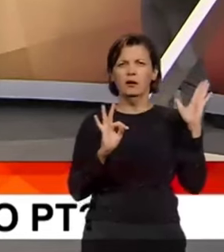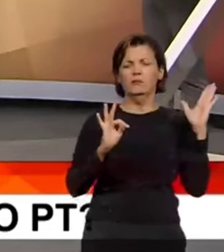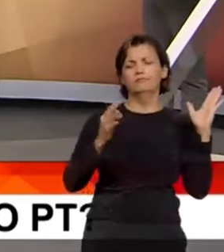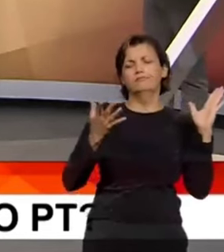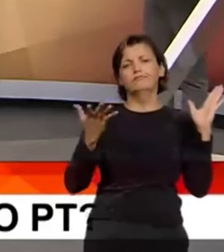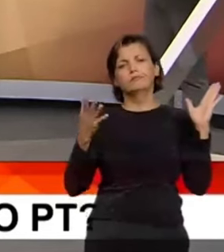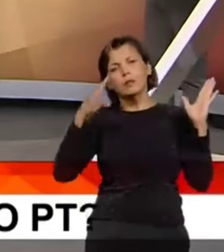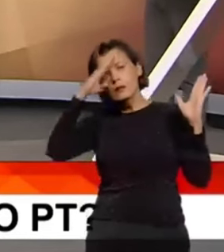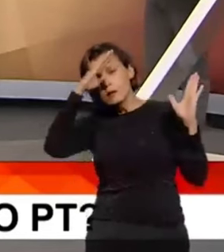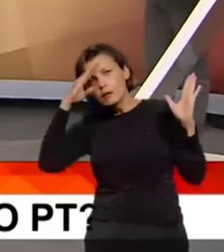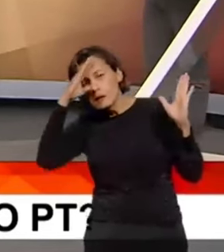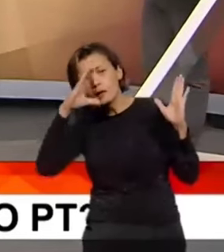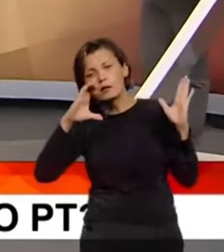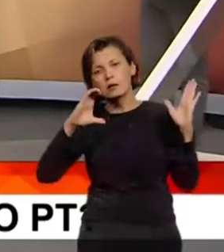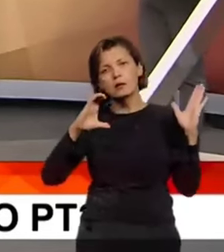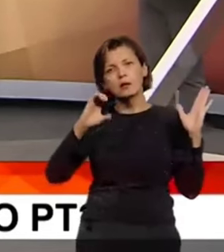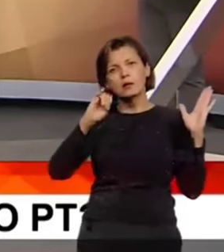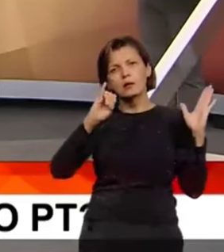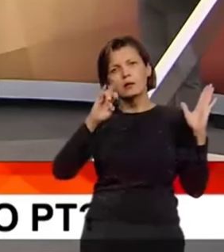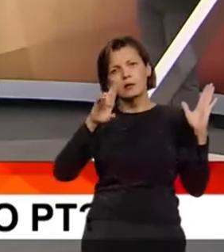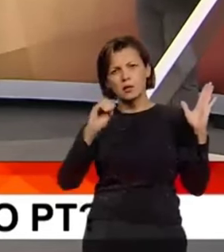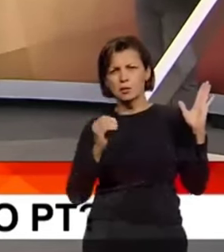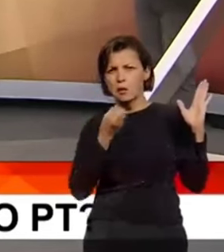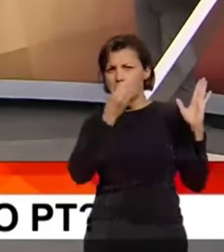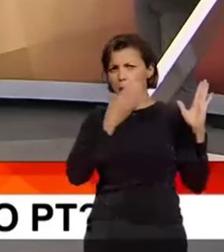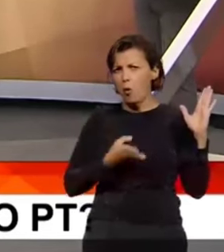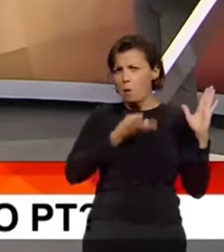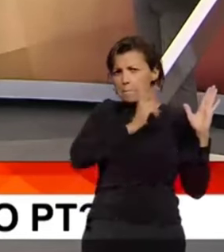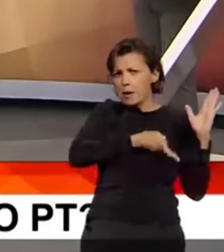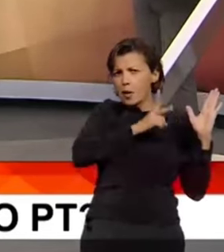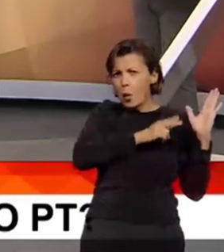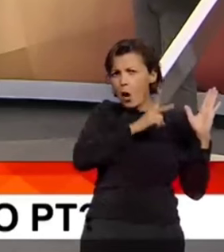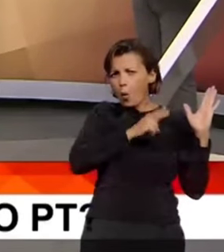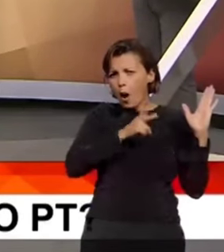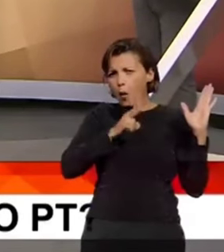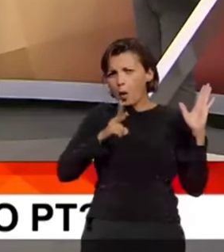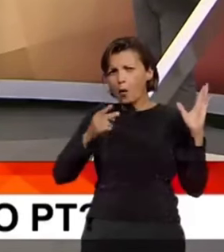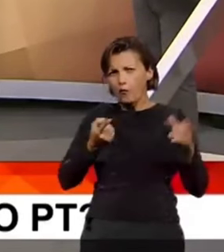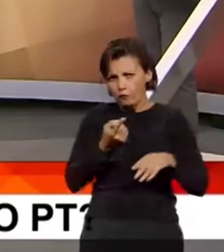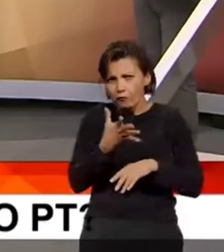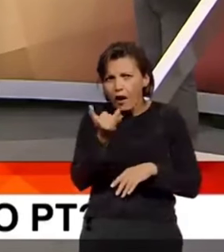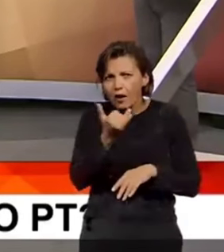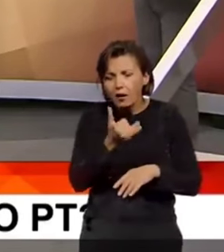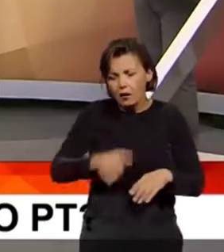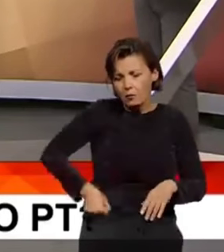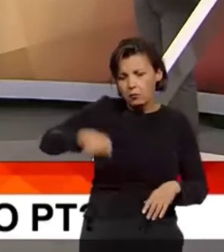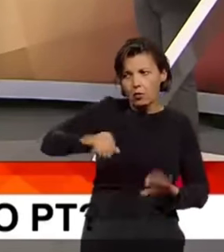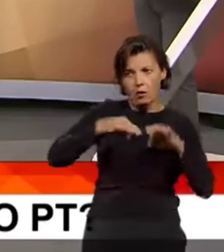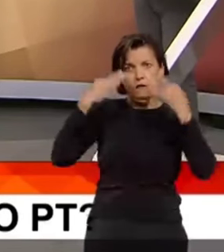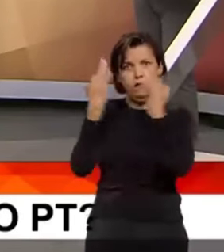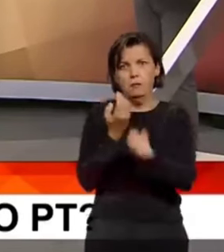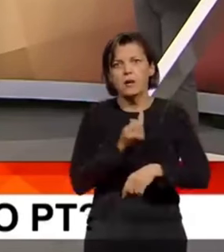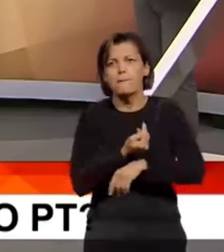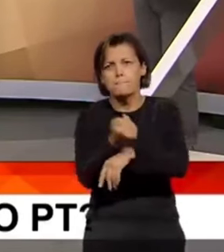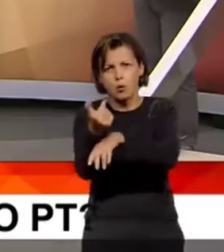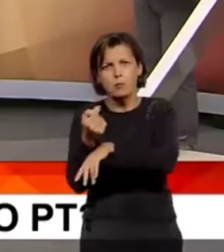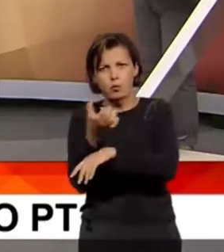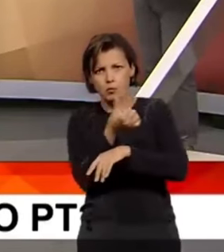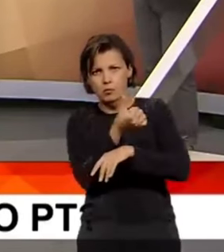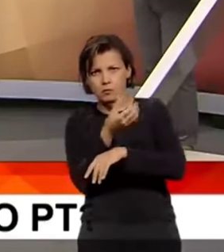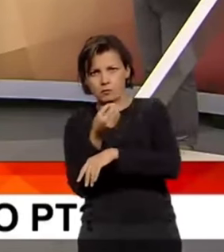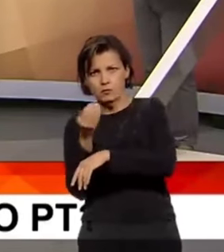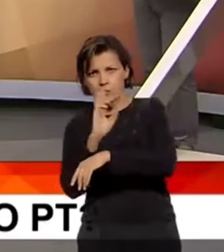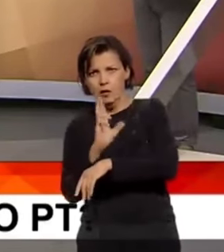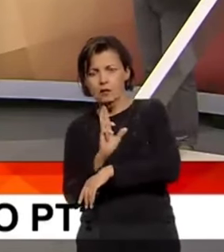bolsonaro e do Ciro e de outros candidatos É rigorosamente a mesma manter o benefício na casa do r$